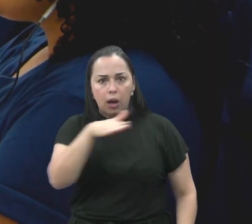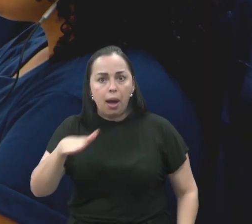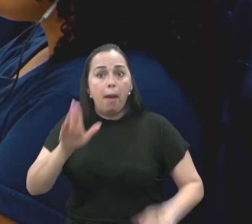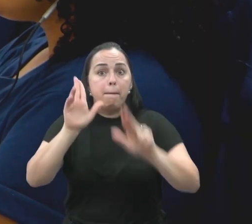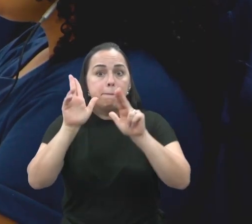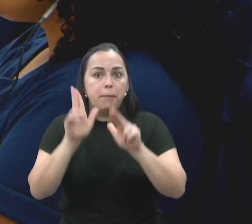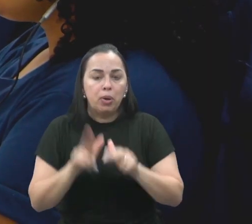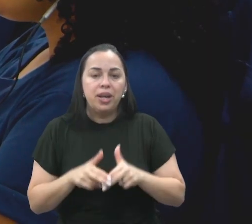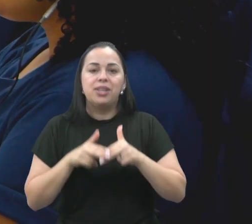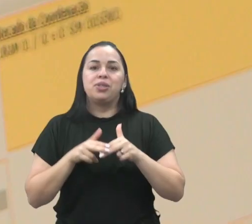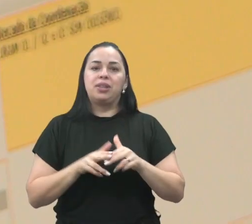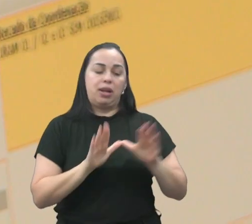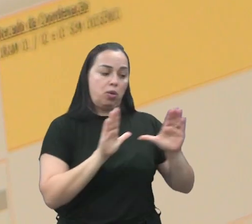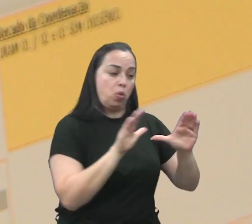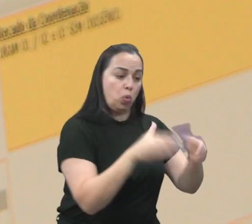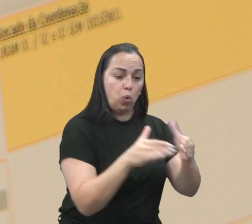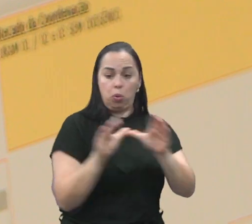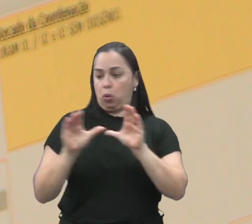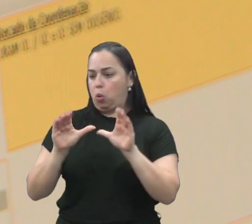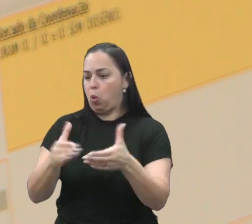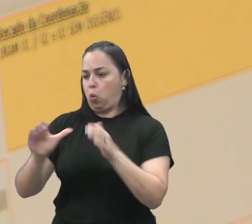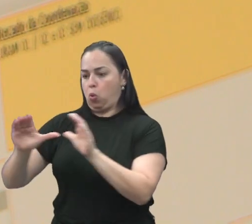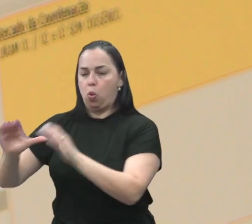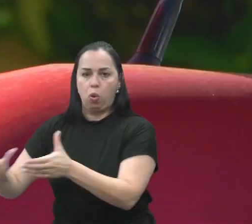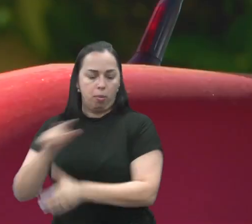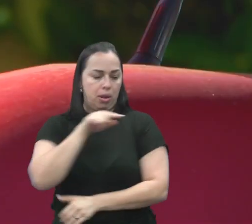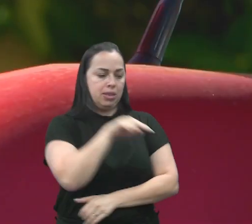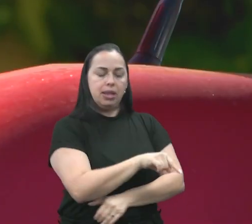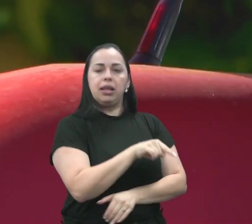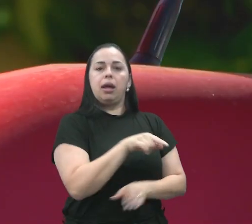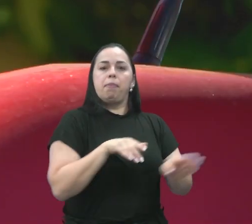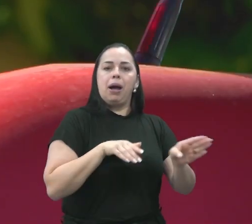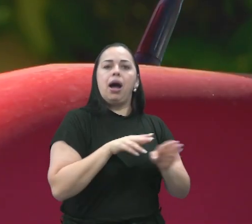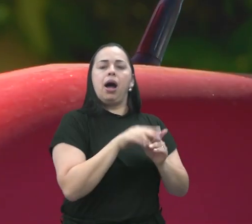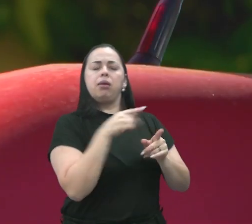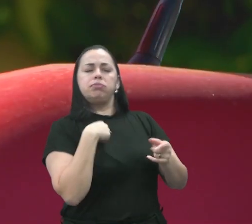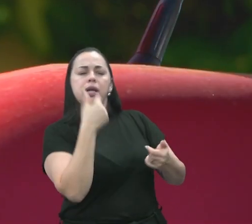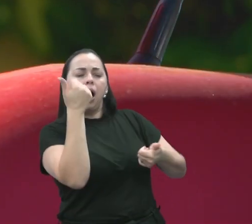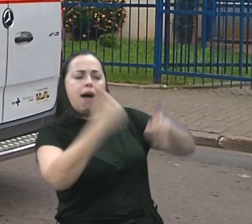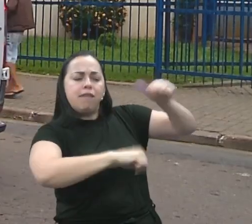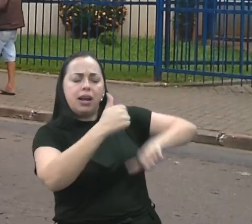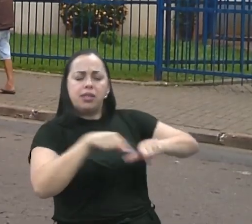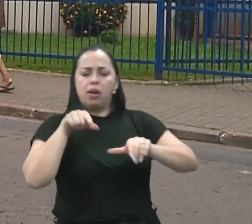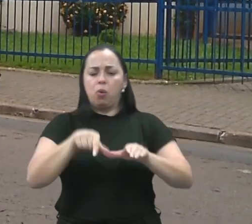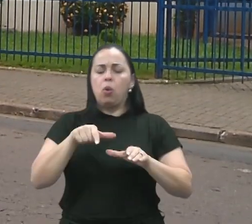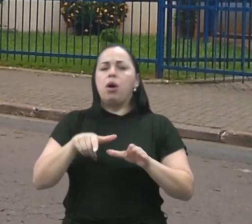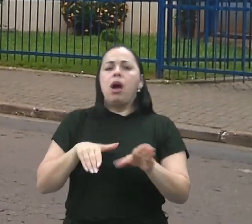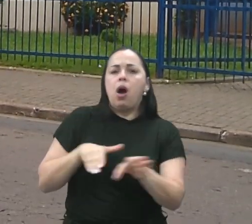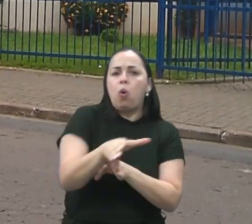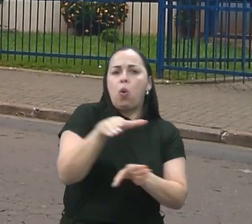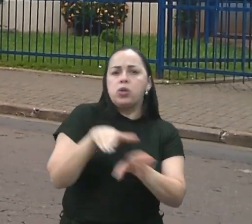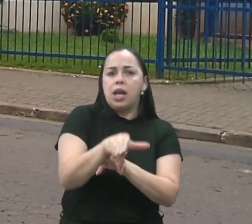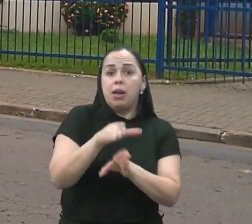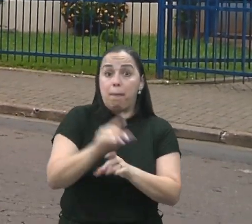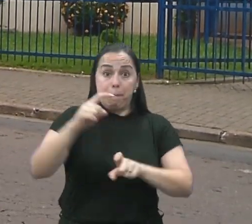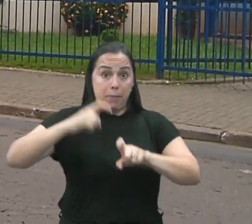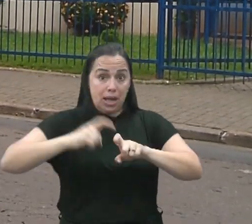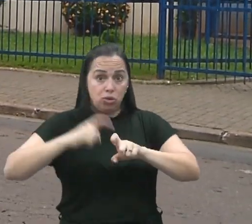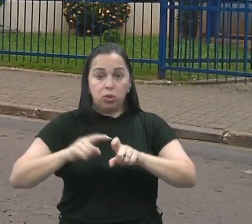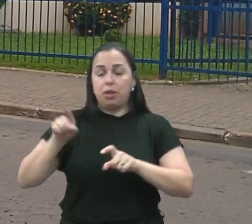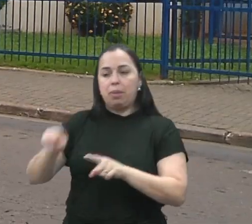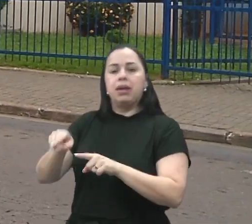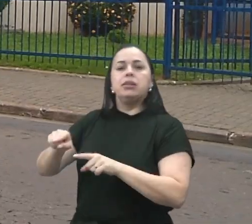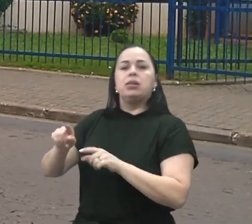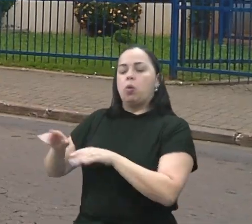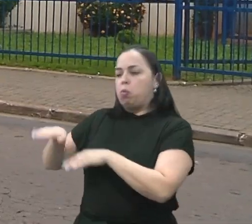uma demanda como essa, a equipe é dividida para triagem, orientação médica imediata e acompanhamento do deslocamento